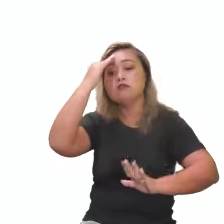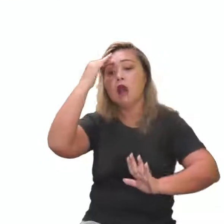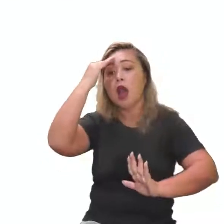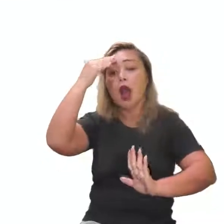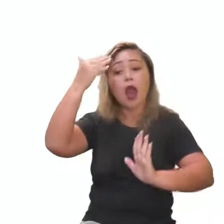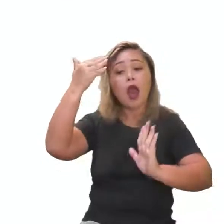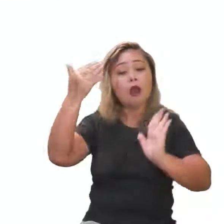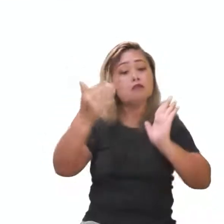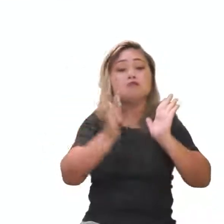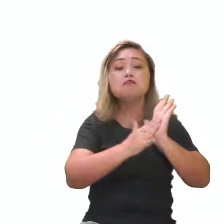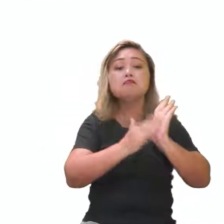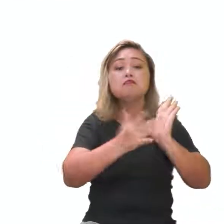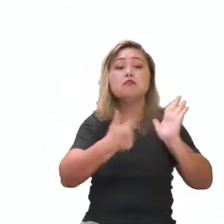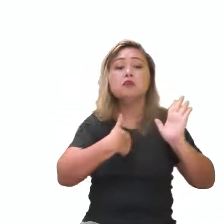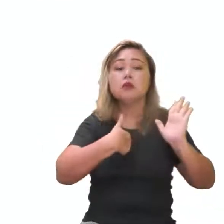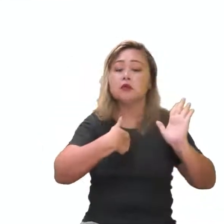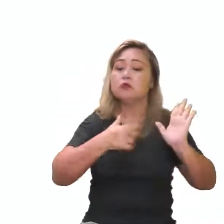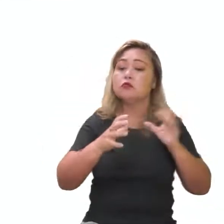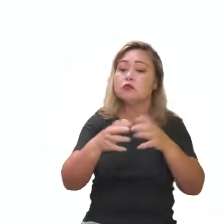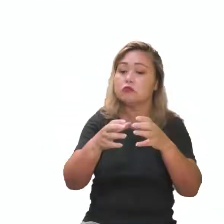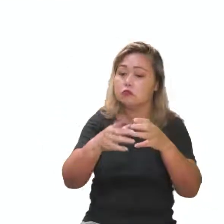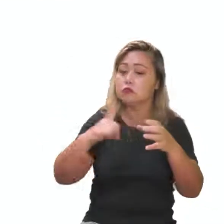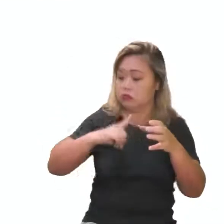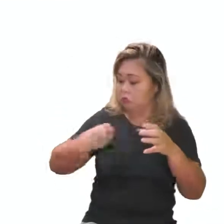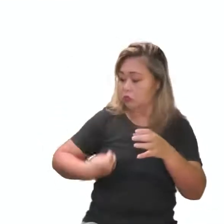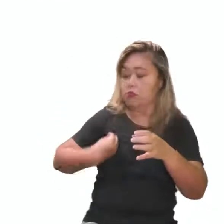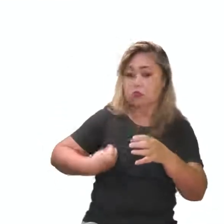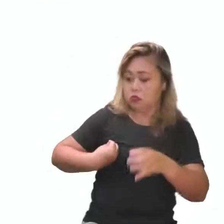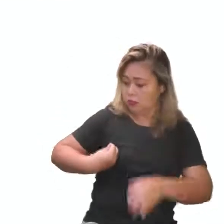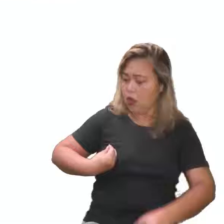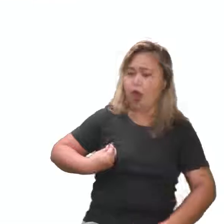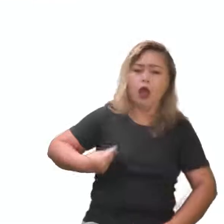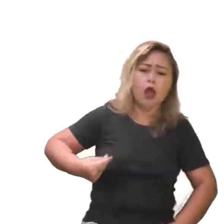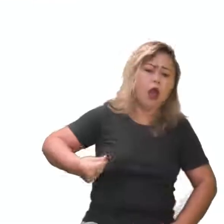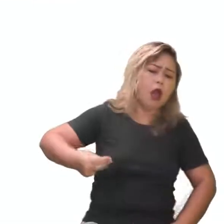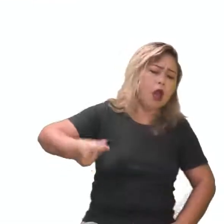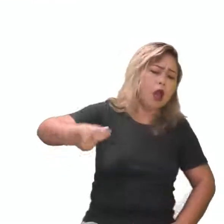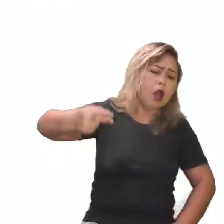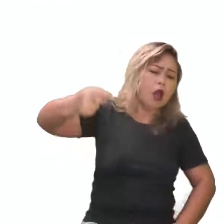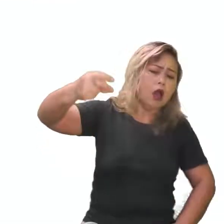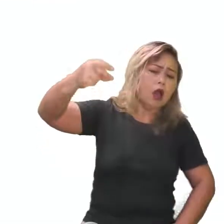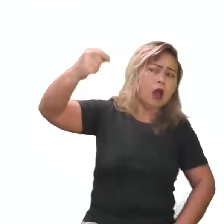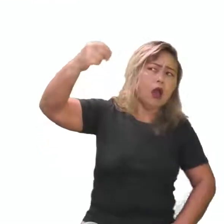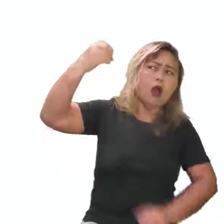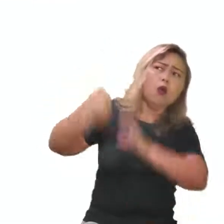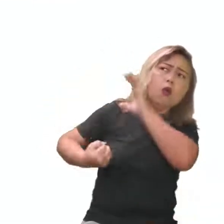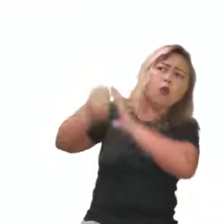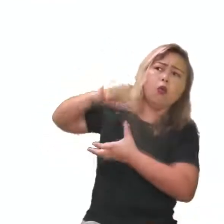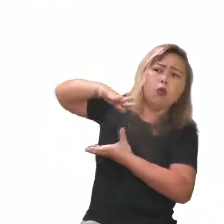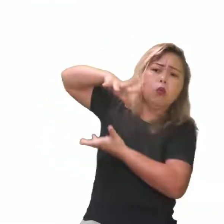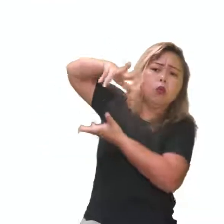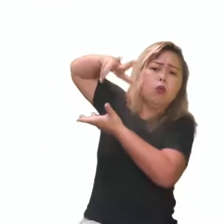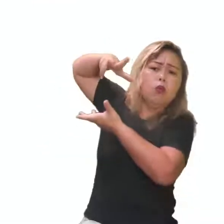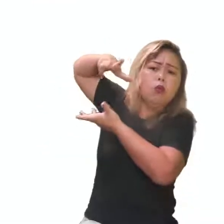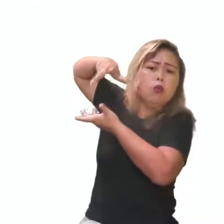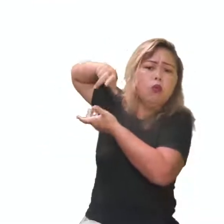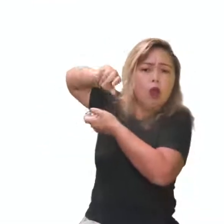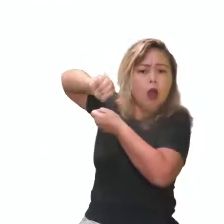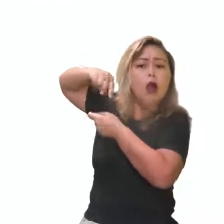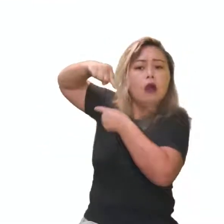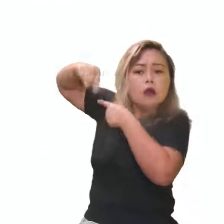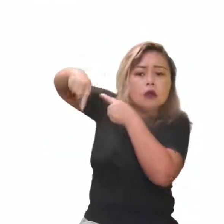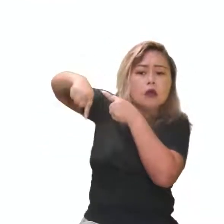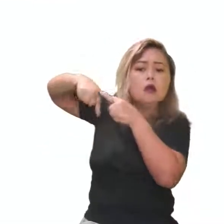as espécies vivas já existiam desde a origem do planeta e a extinção de muitas delas deveu-se